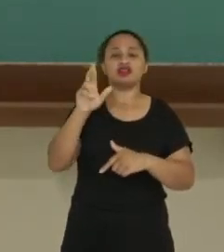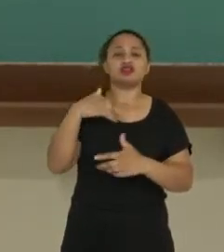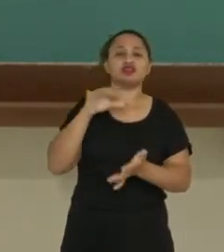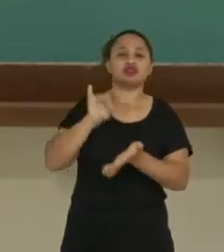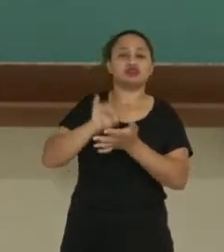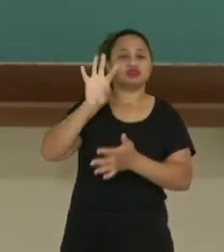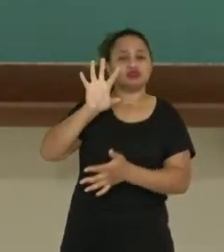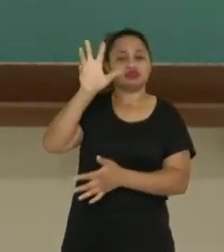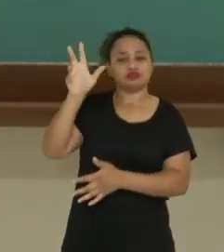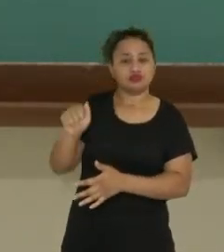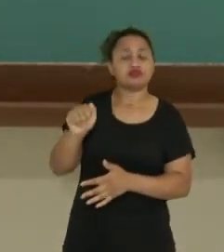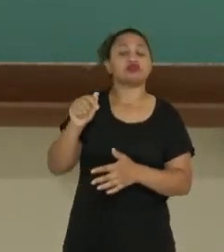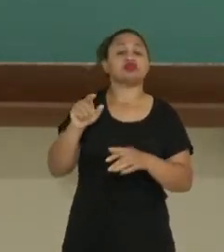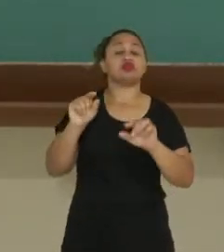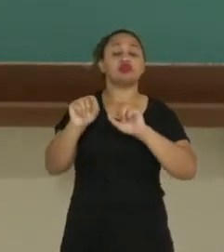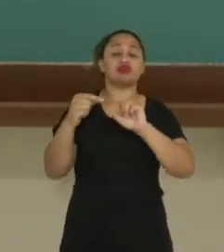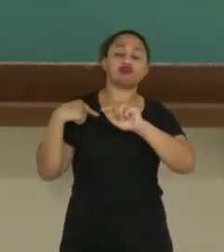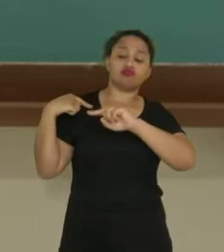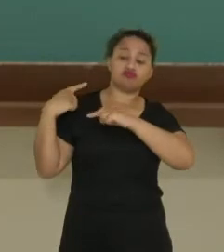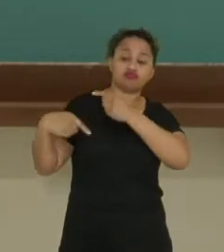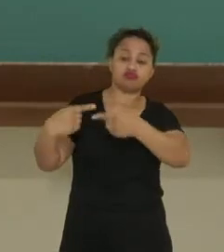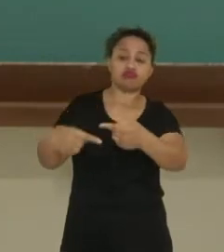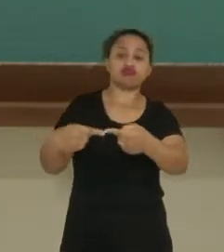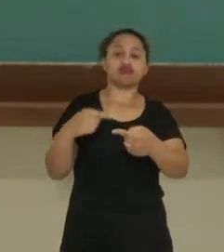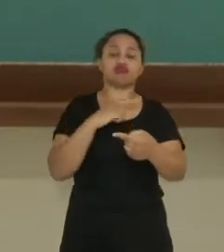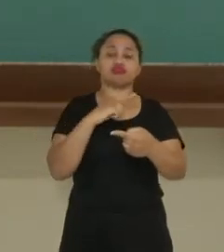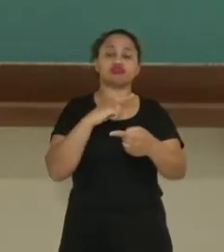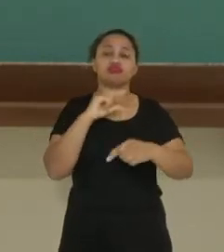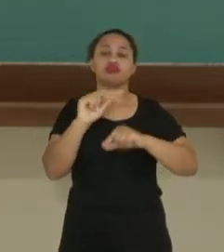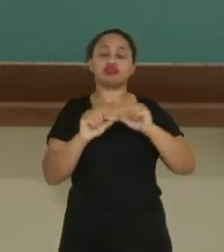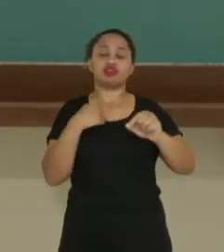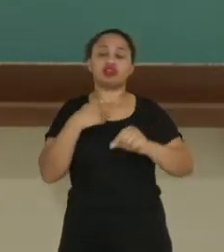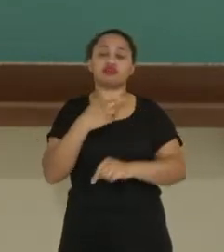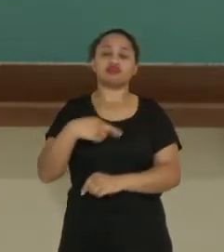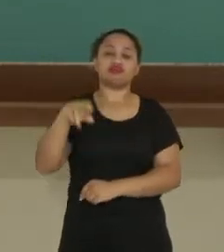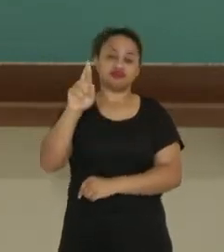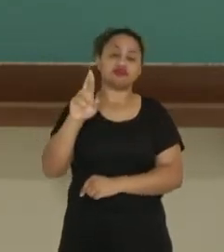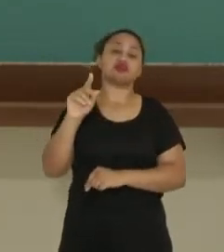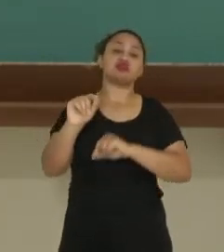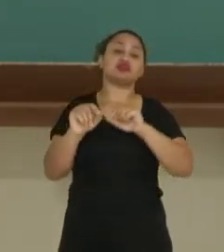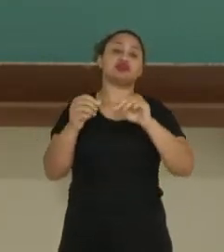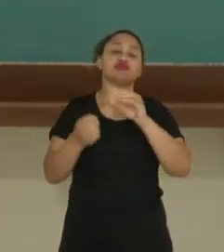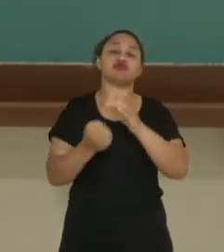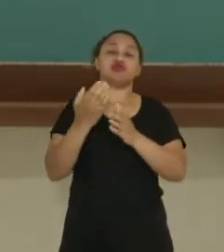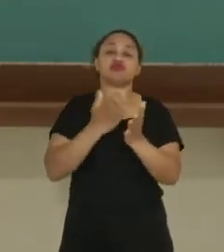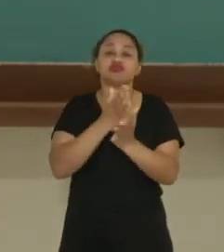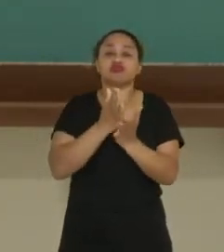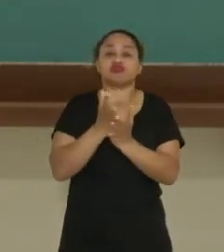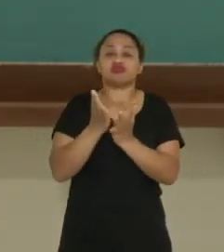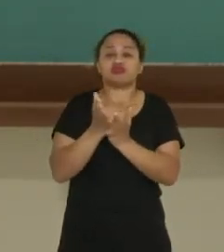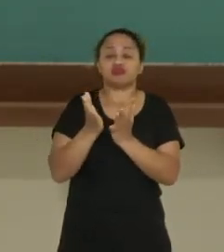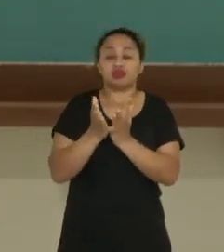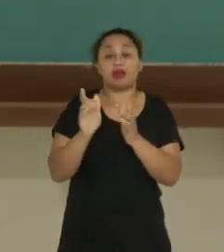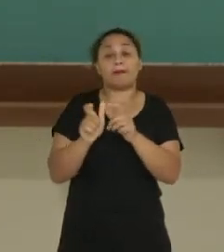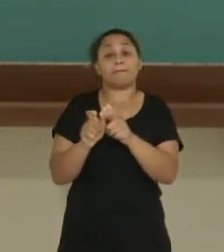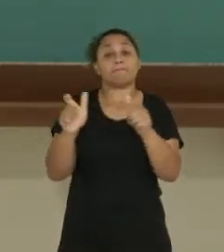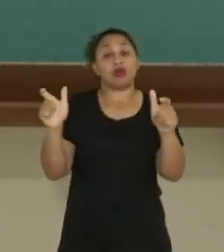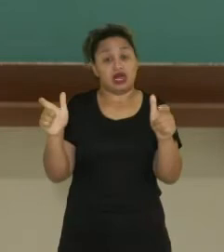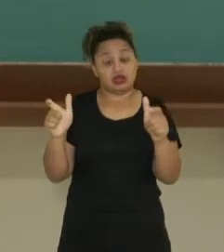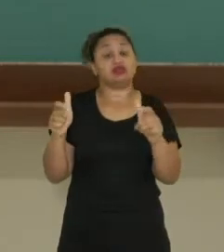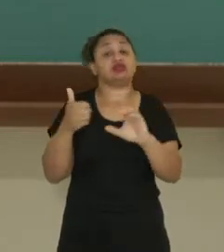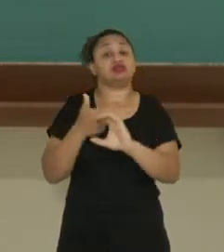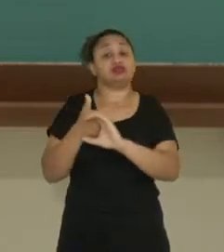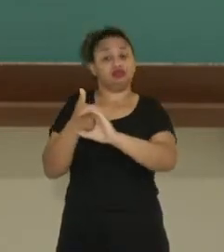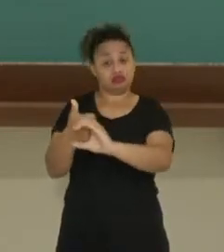religiosidade e essa herança, né, na questão da religiosidade, formando aí uma gama, né, majoritariamente